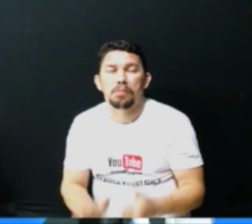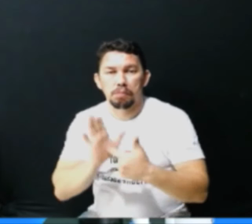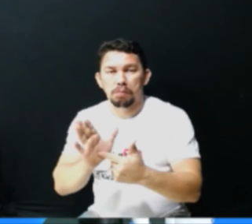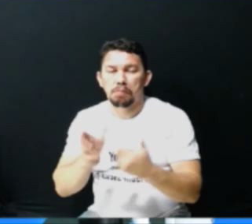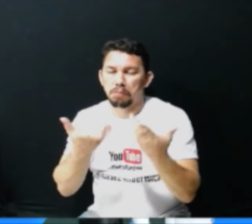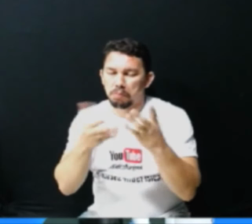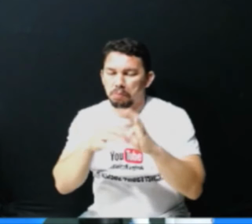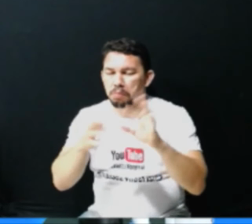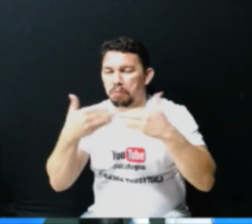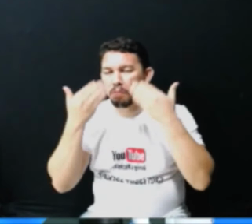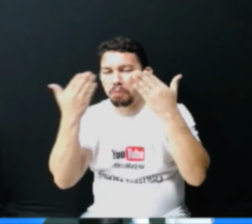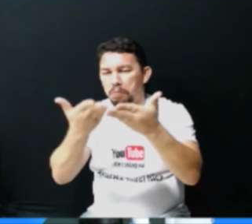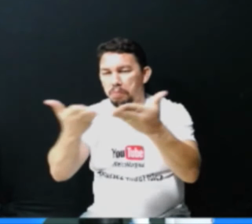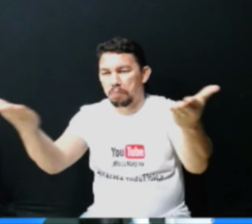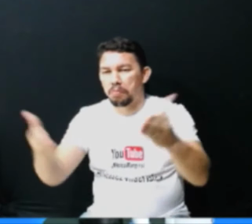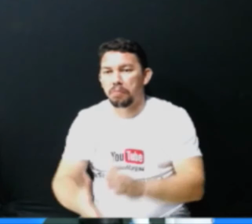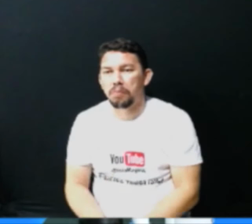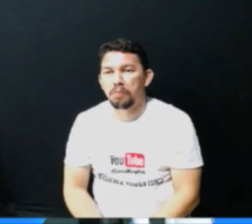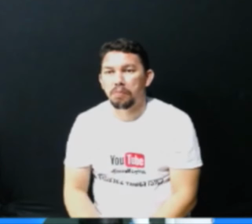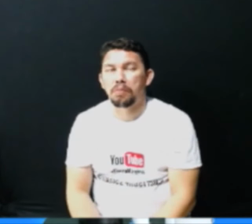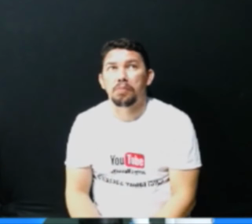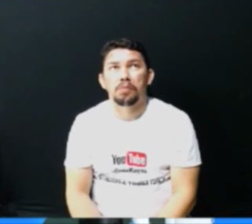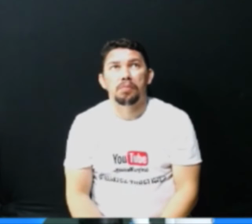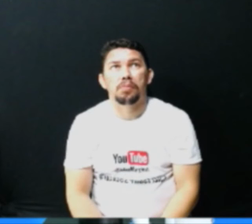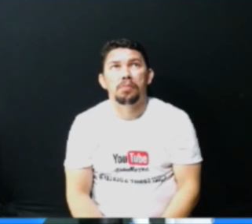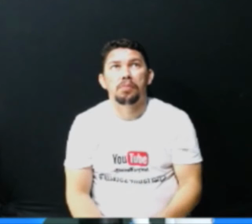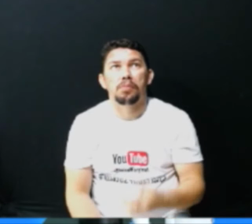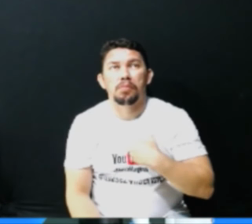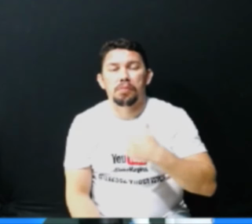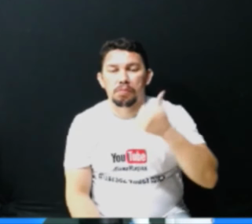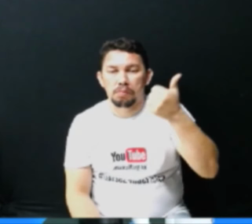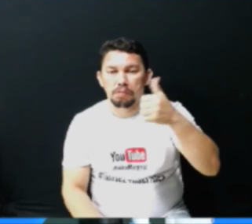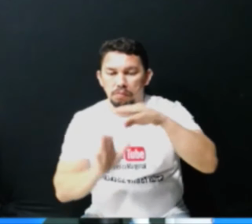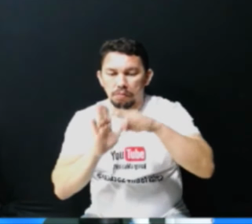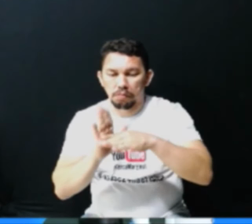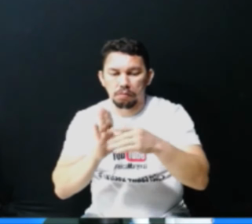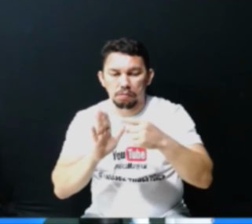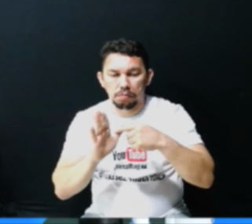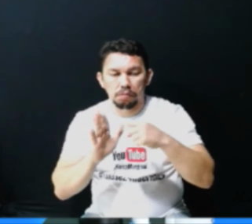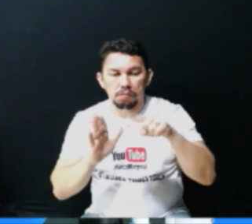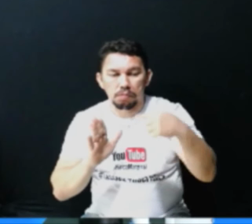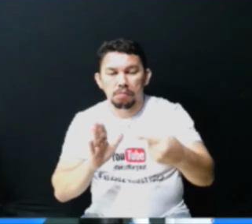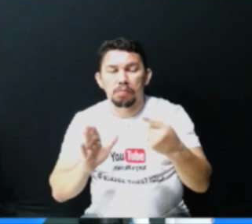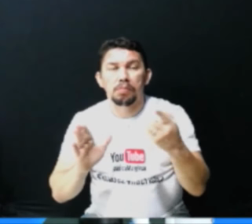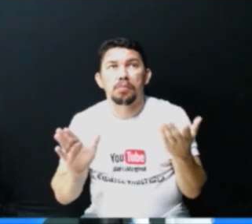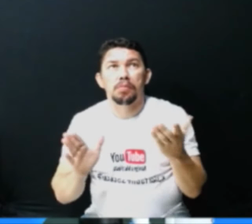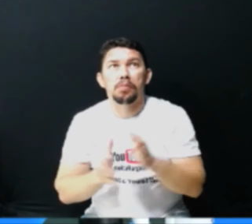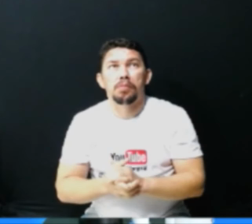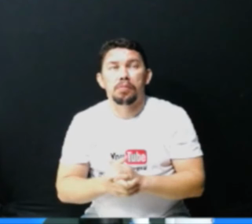vontade. Quem é o próximo da lista aqui? Depois de mim, tinha uma programação, não é isso? Não, eu entrei às 10 depois horas. Depois de você é você de